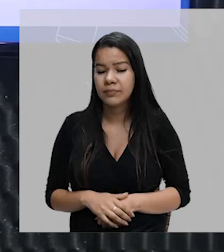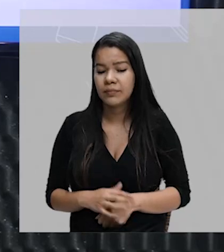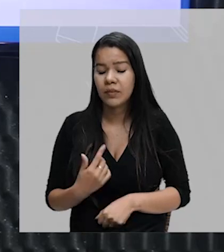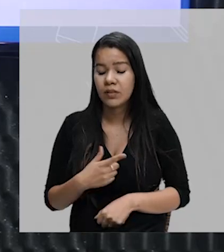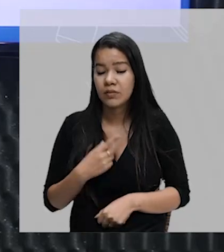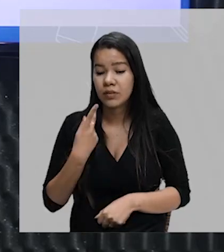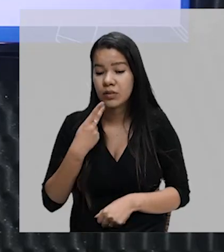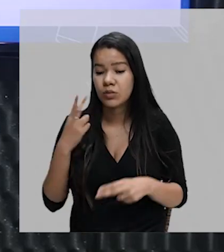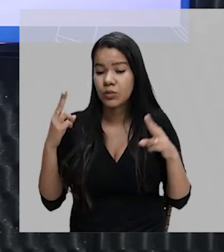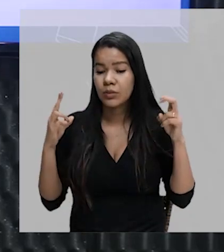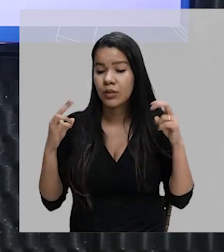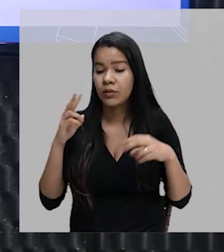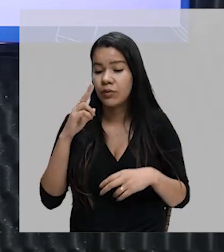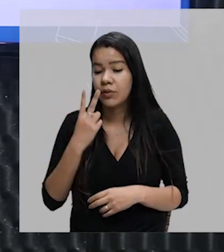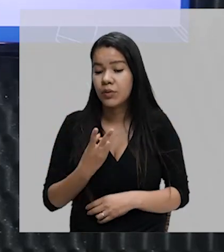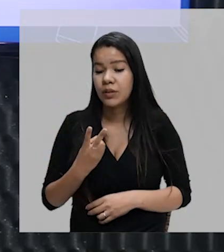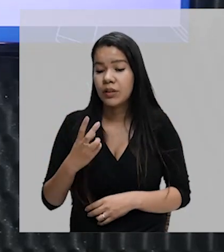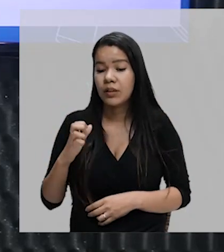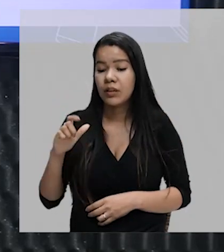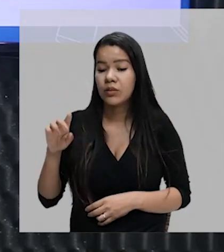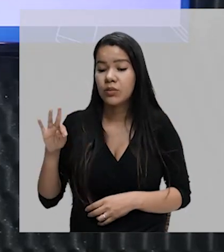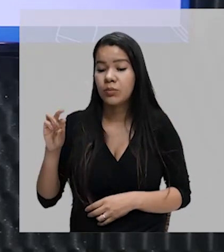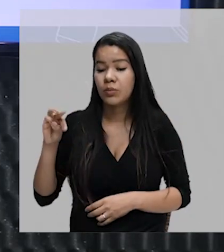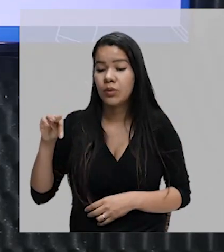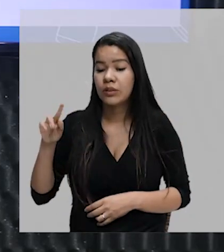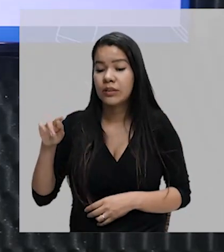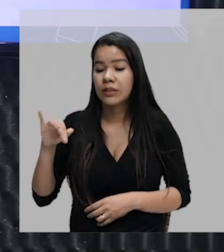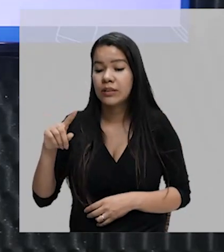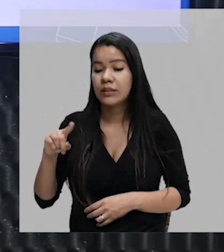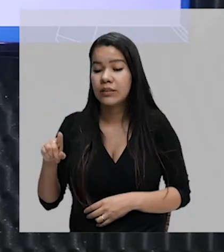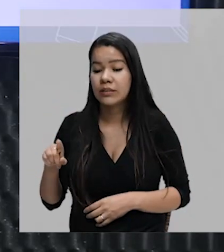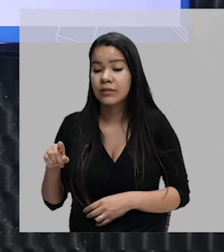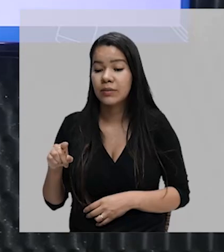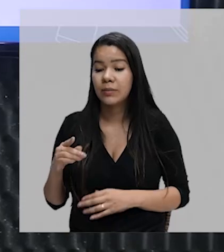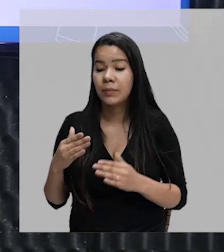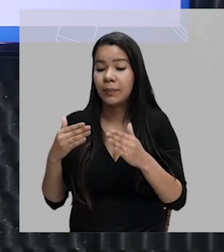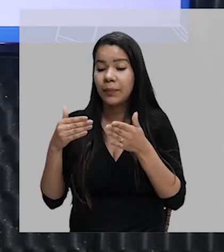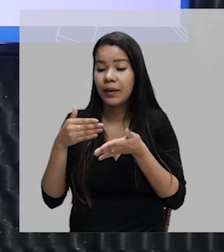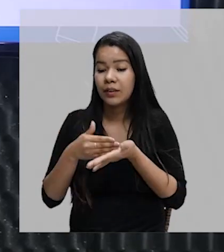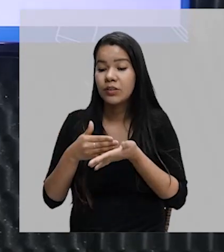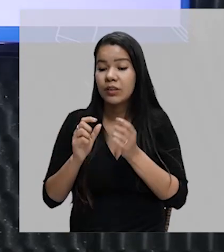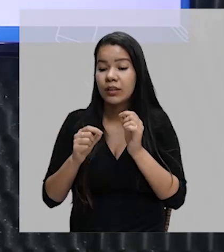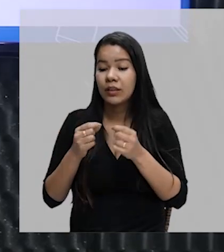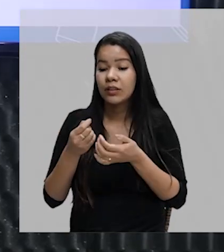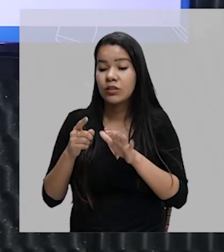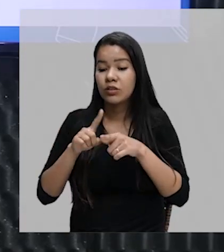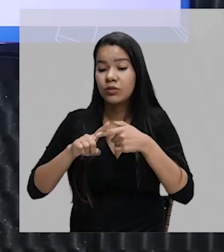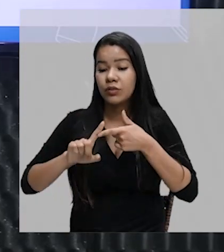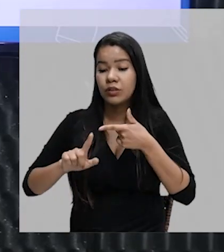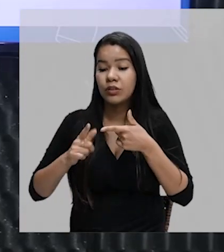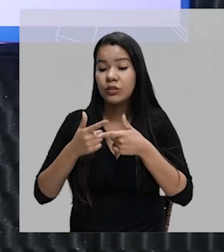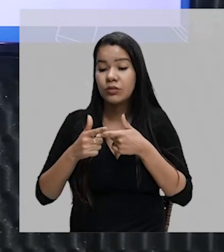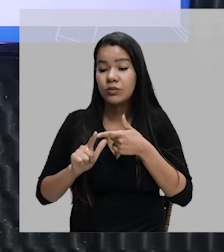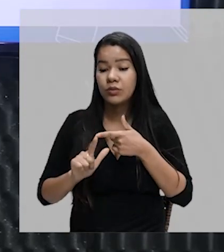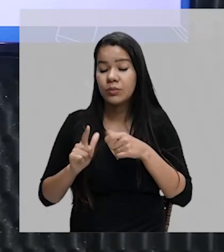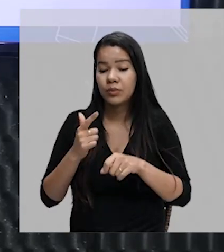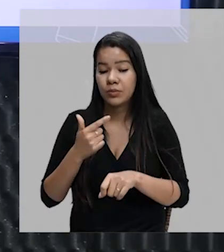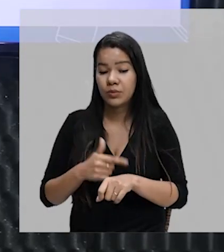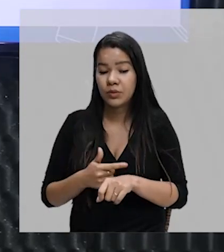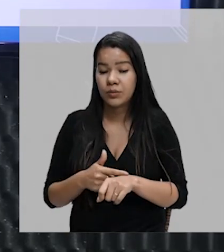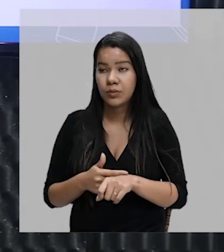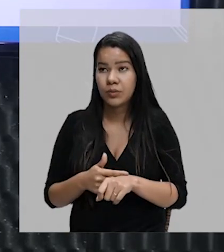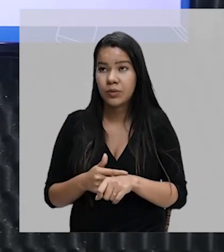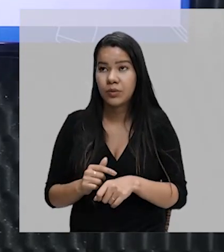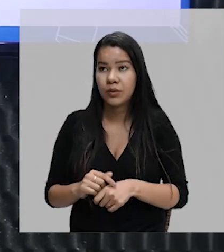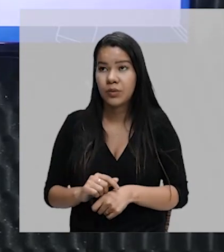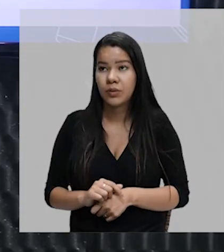eletromotriz média, né? Que é a variação do fluxo magnético dividido com o tempo, né? Menos a variação do fluxo com o tempo. Tá certo?